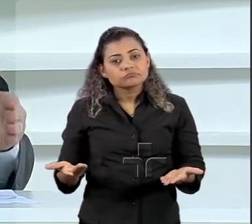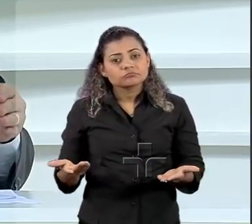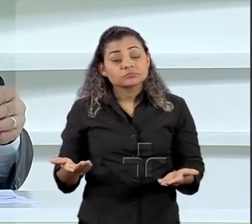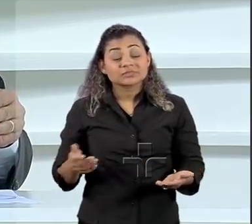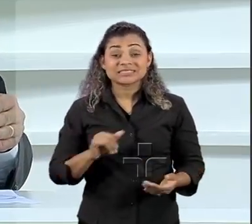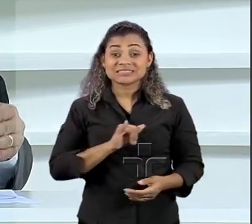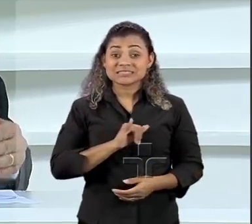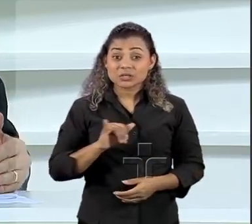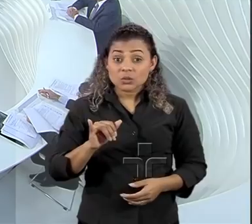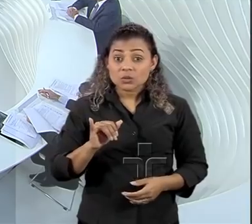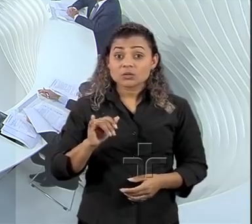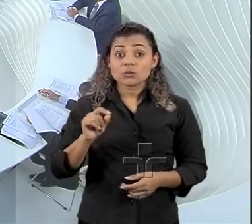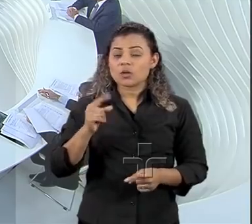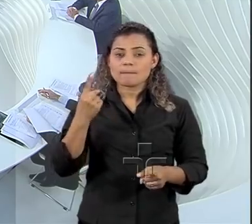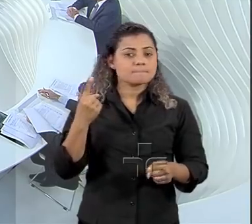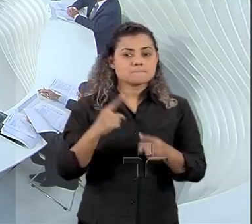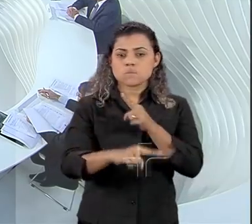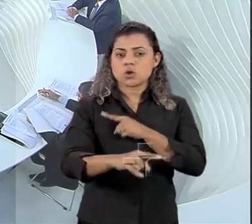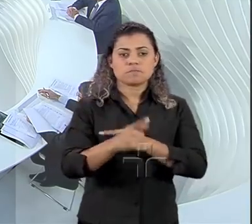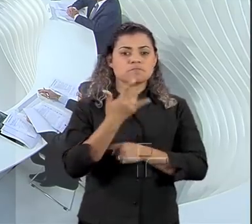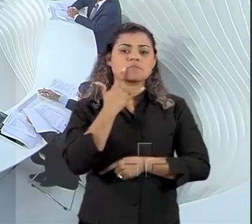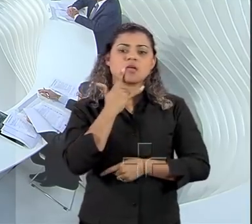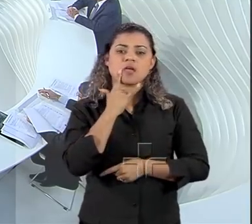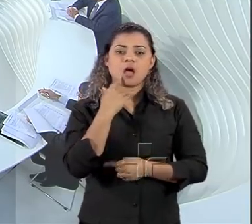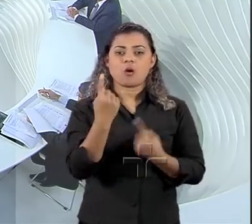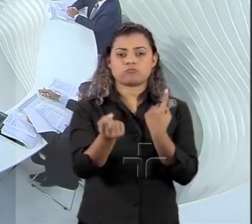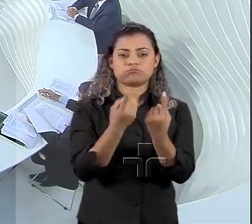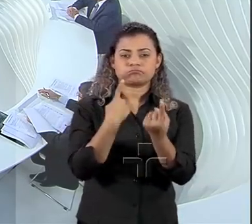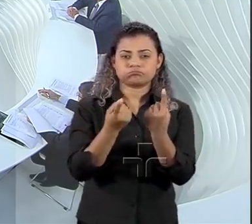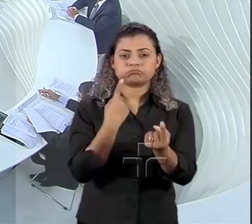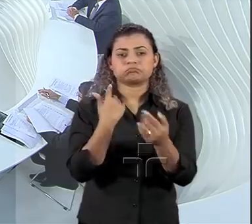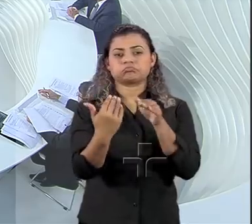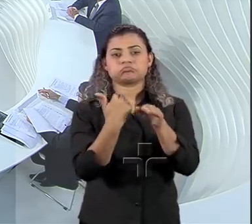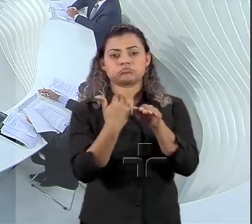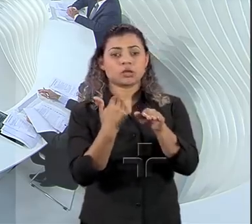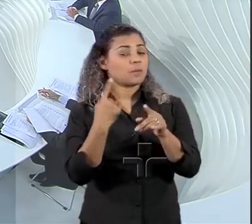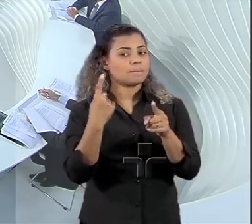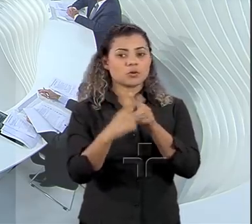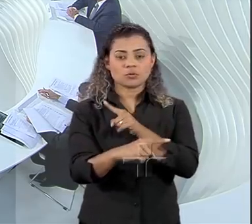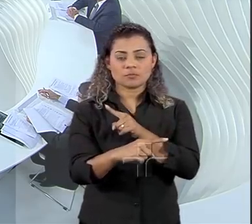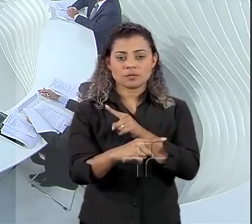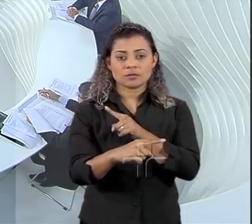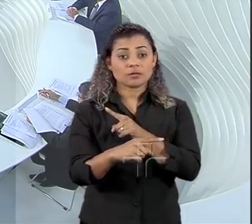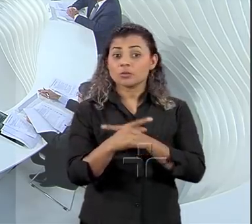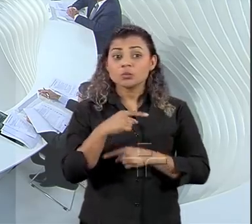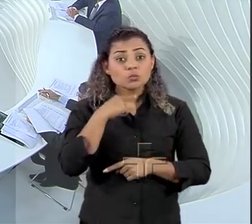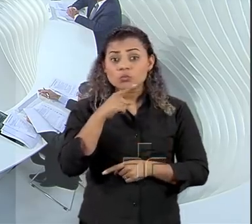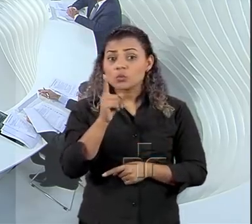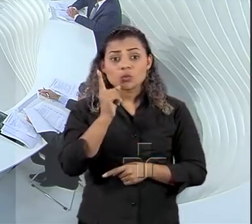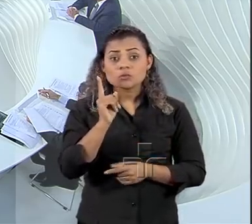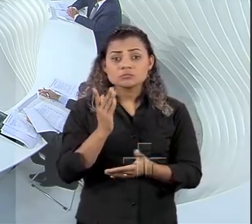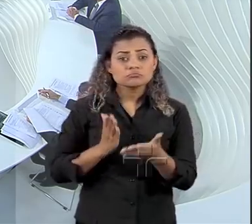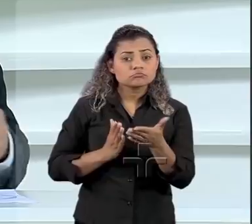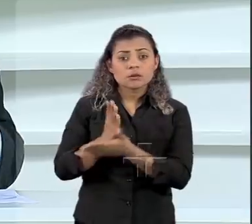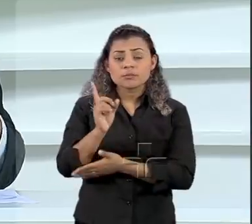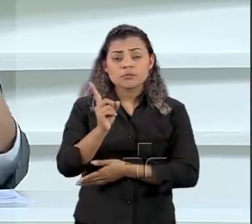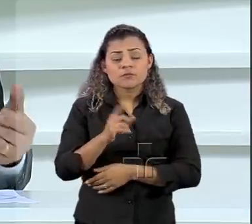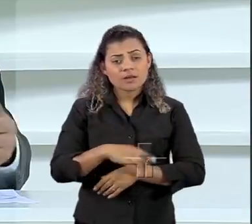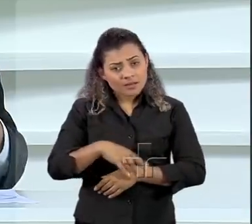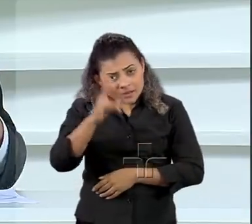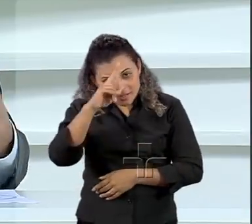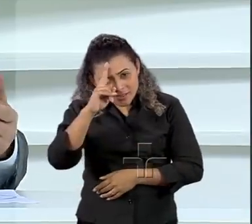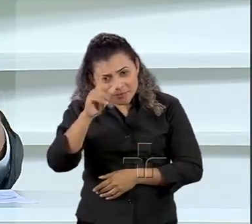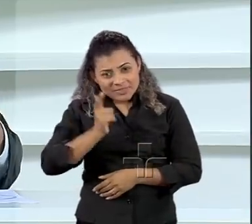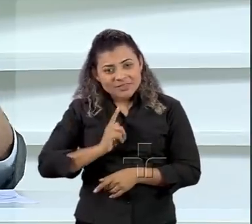tentou proibir o álcool nas rodovias, isso não passou, né? Foi uma coisa que